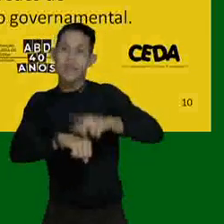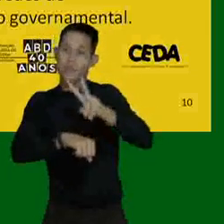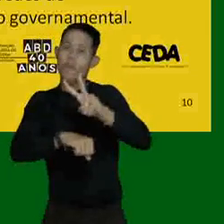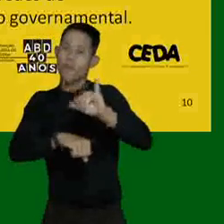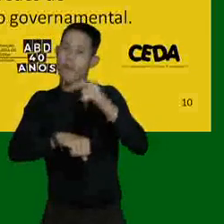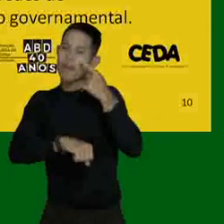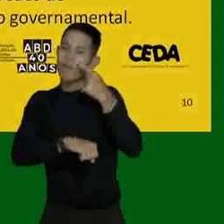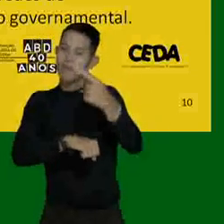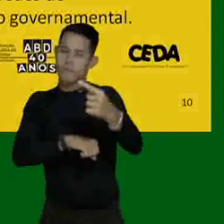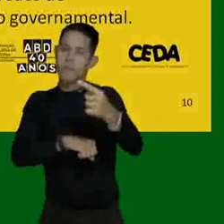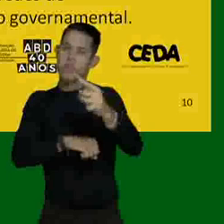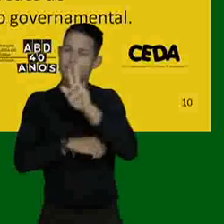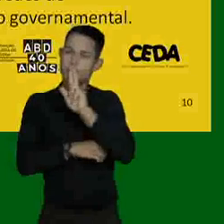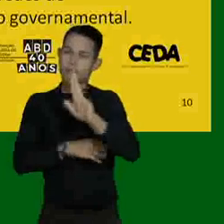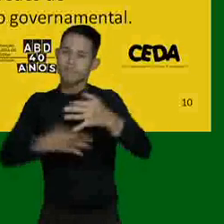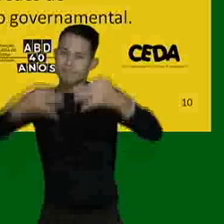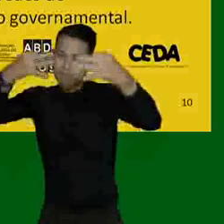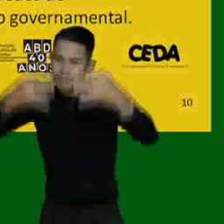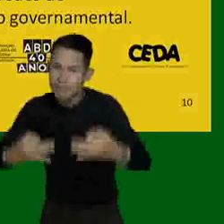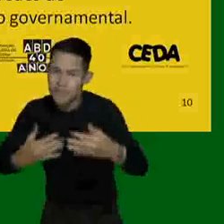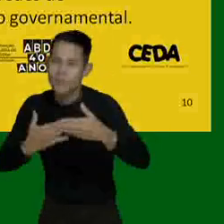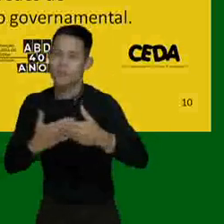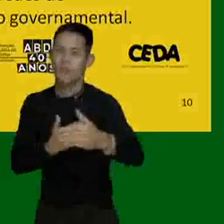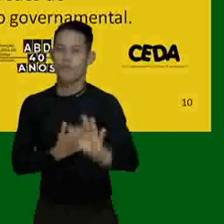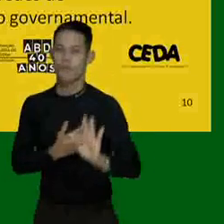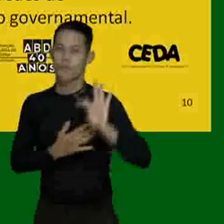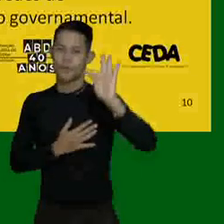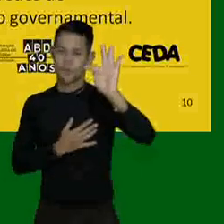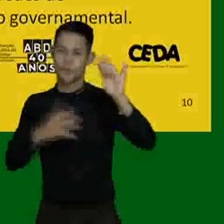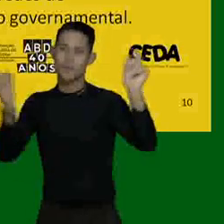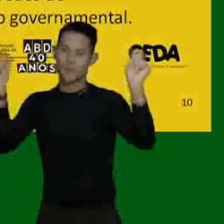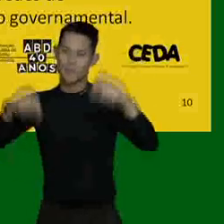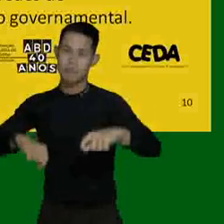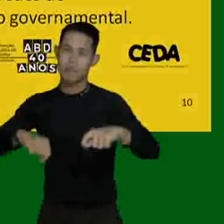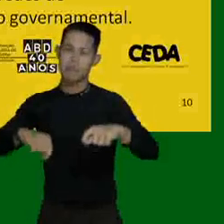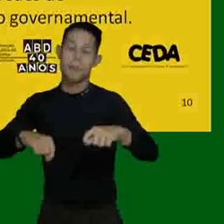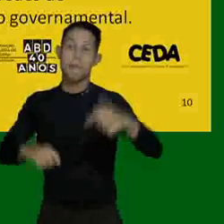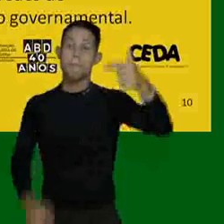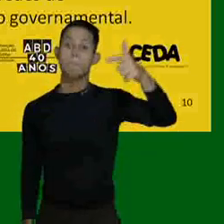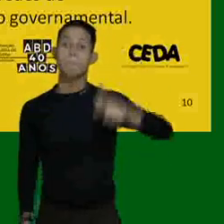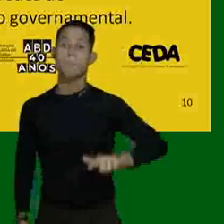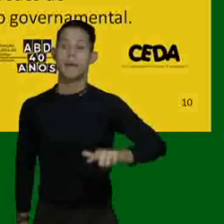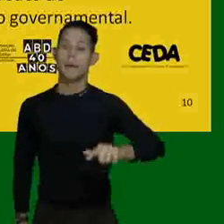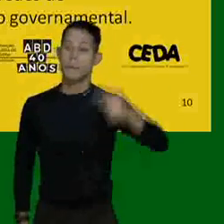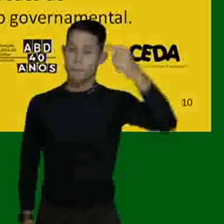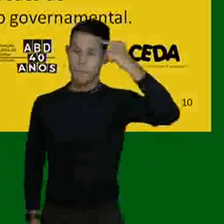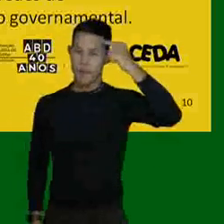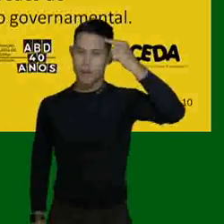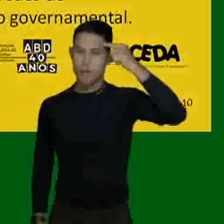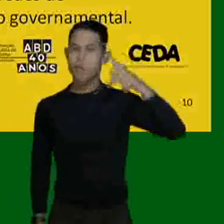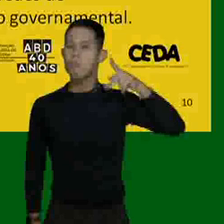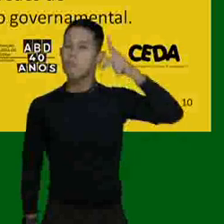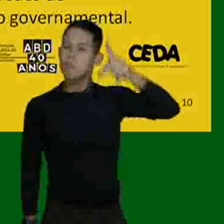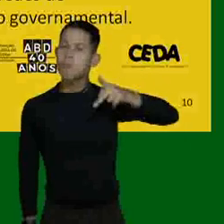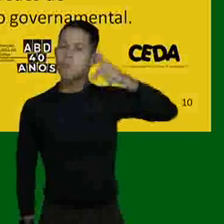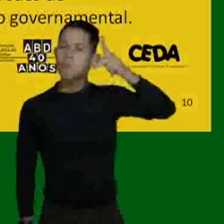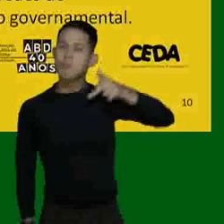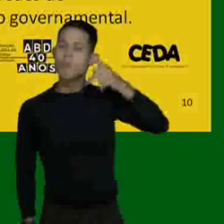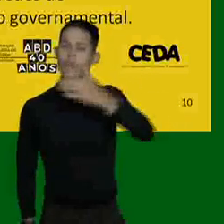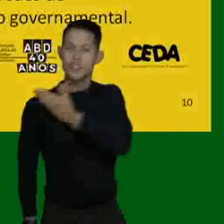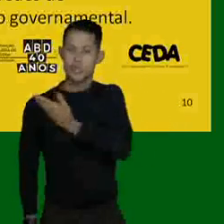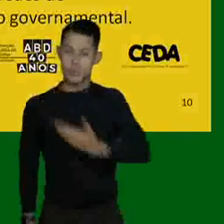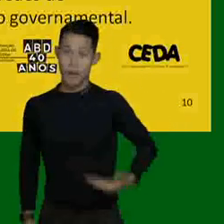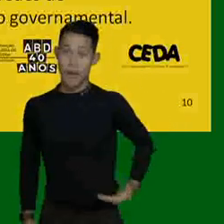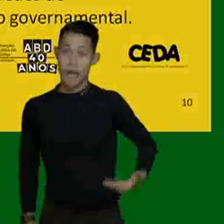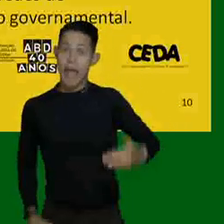ver o resultado vai ver o lucro lá na frente quando a gente pensa em políticas públicas nós temos que pensar em futuro